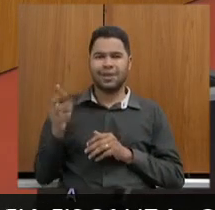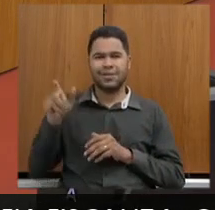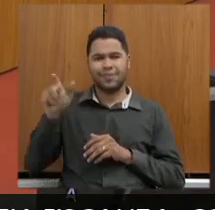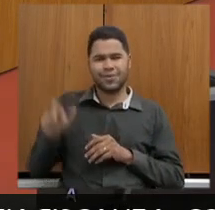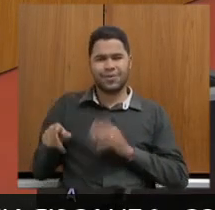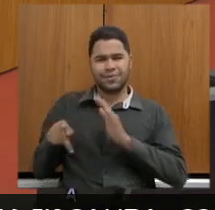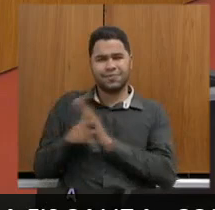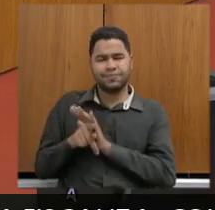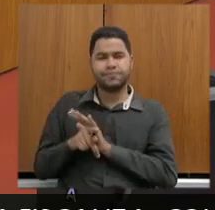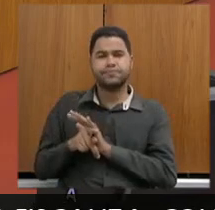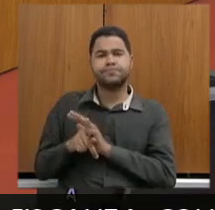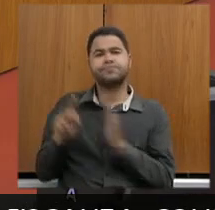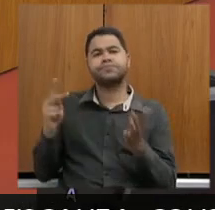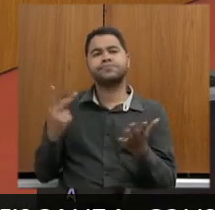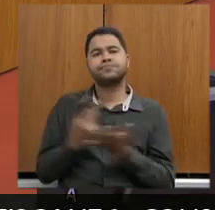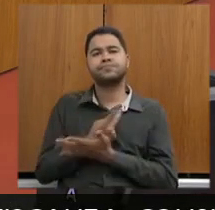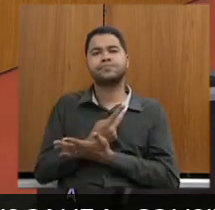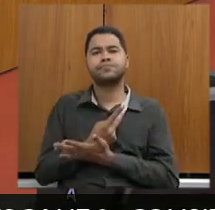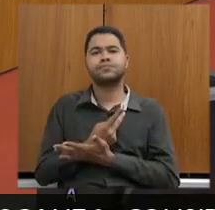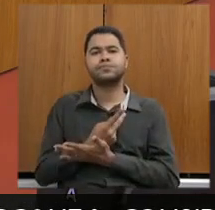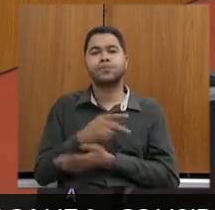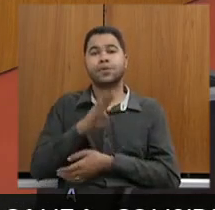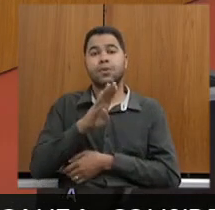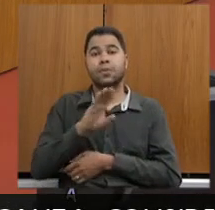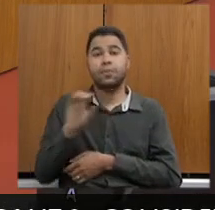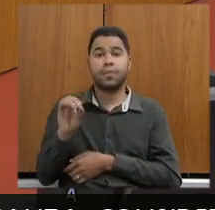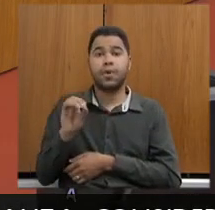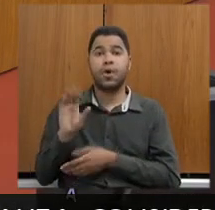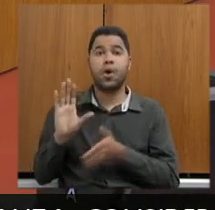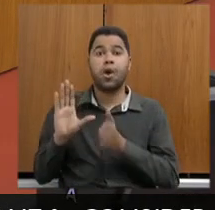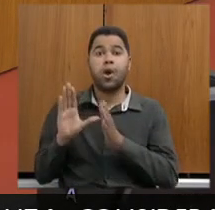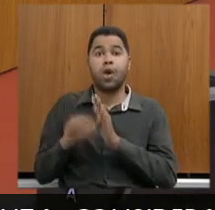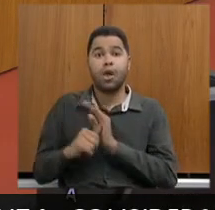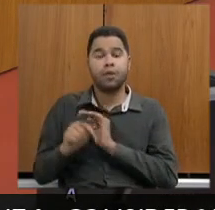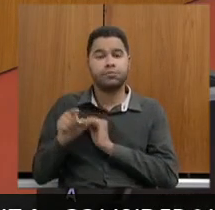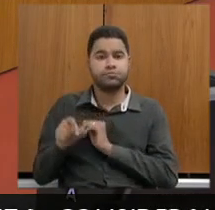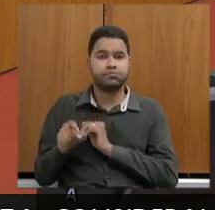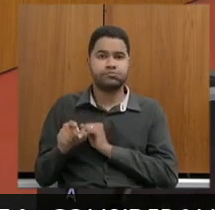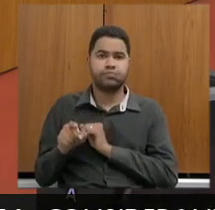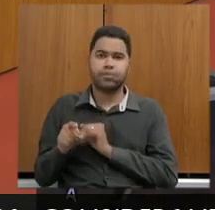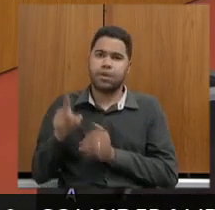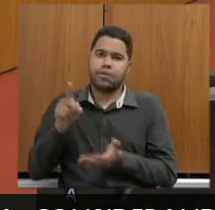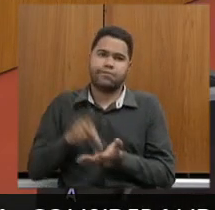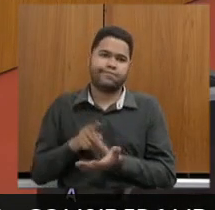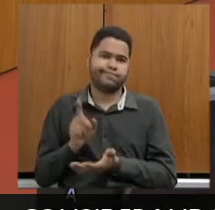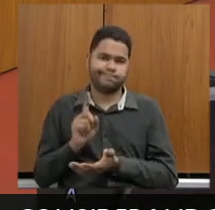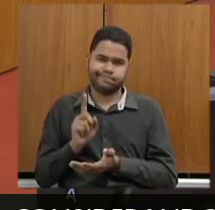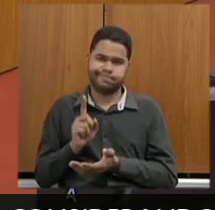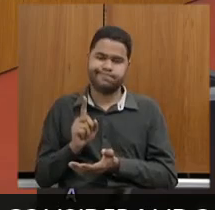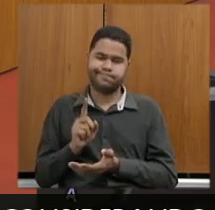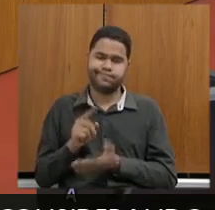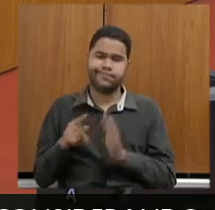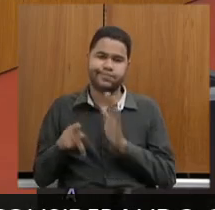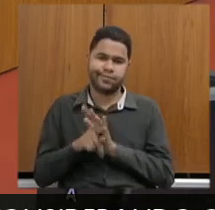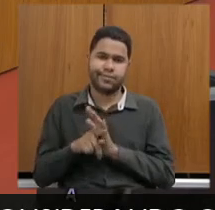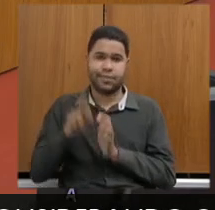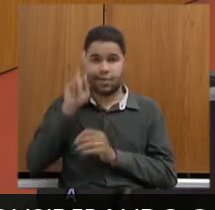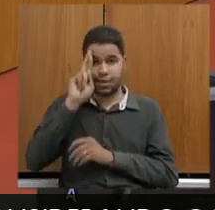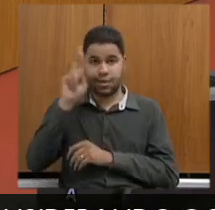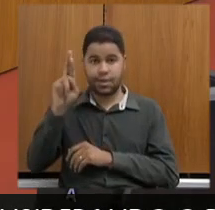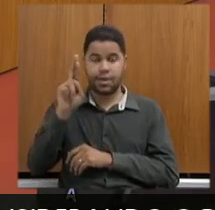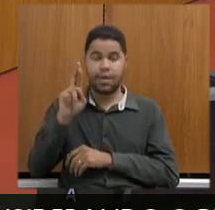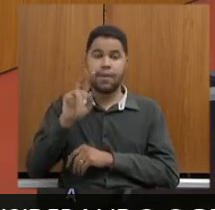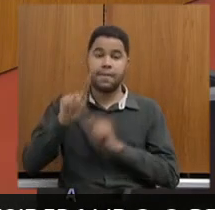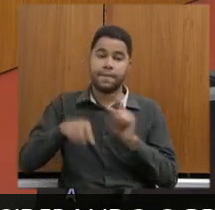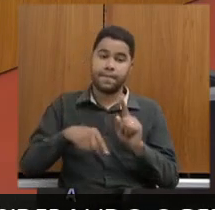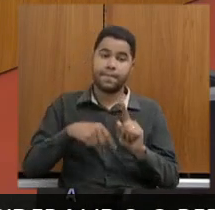vou propriedades veio realizaram uma ocorrência referente à multa do veículo o que não seria verdade então da proprietária não veio por